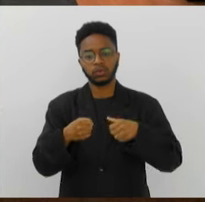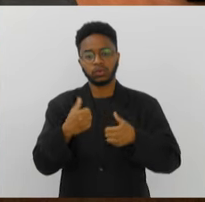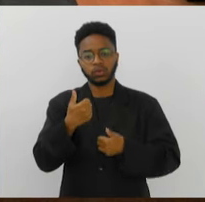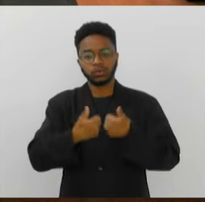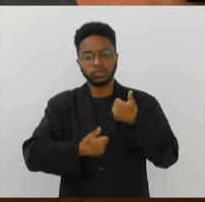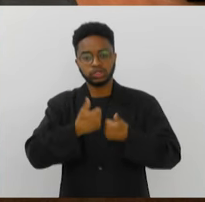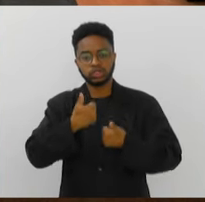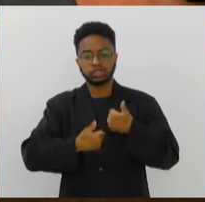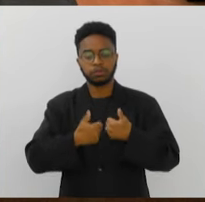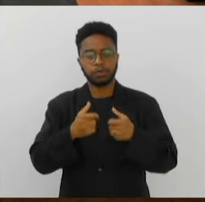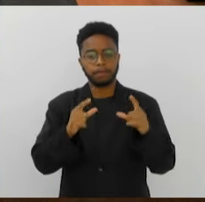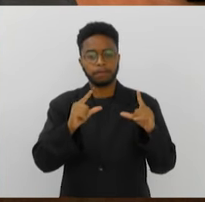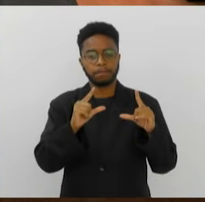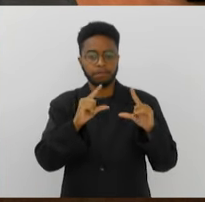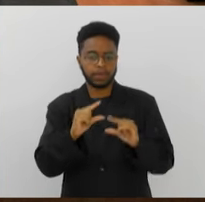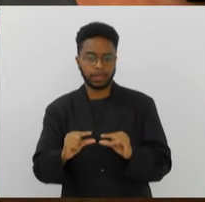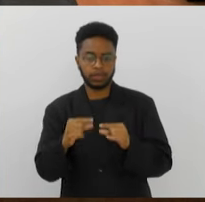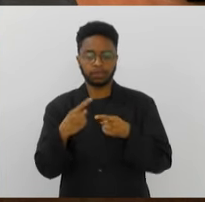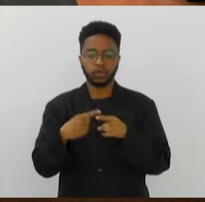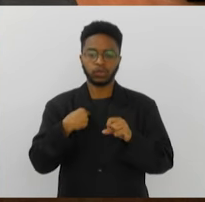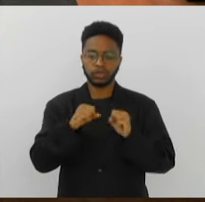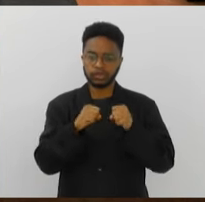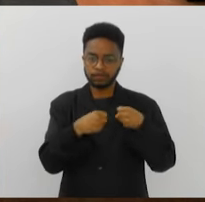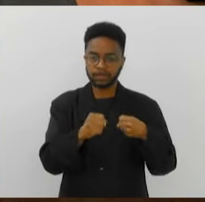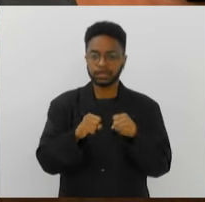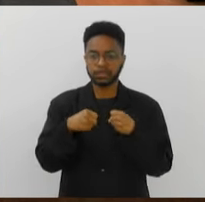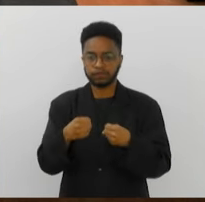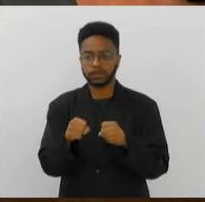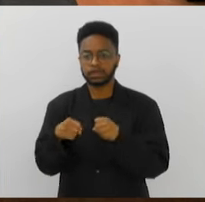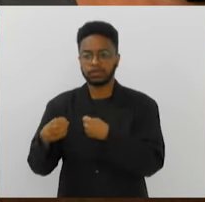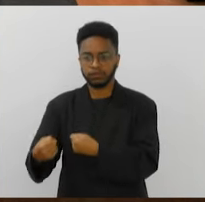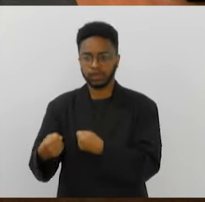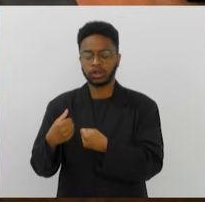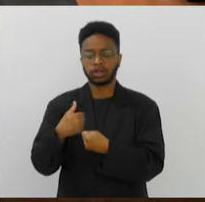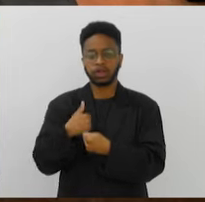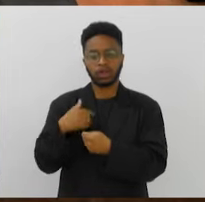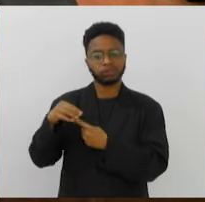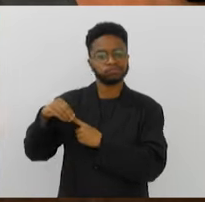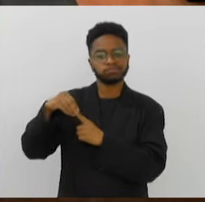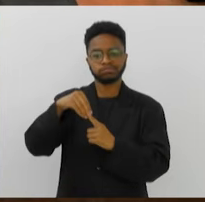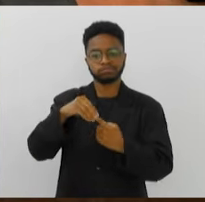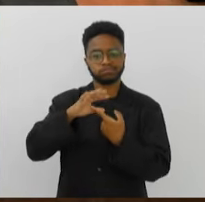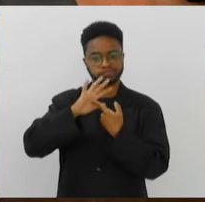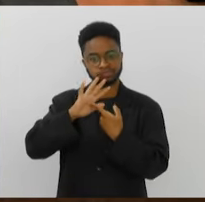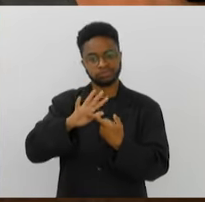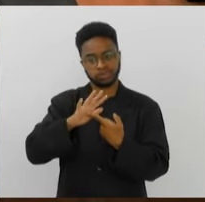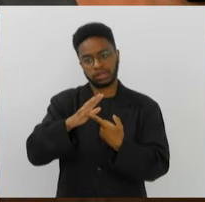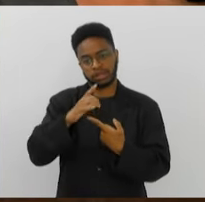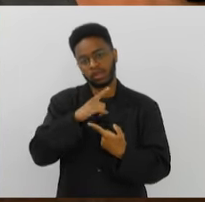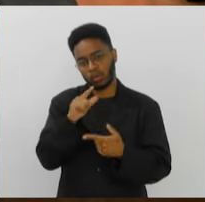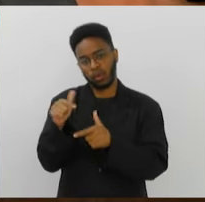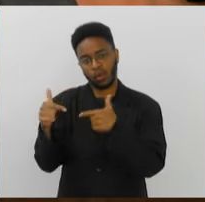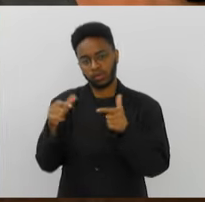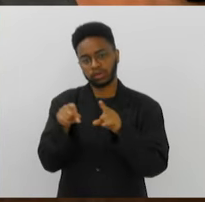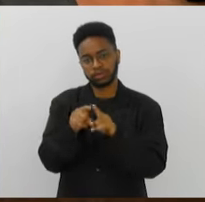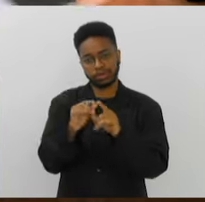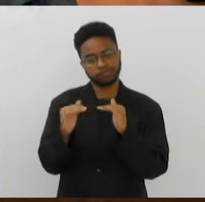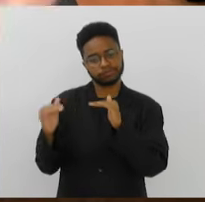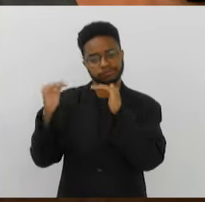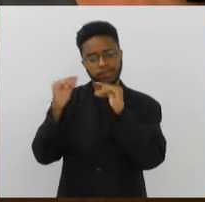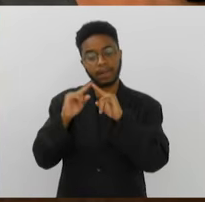Porque eu defendo. Sou um dos que mais se destaca na partida, humildemente falando, que tem outros colegas aqui,